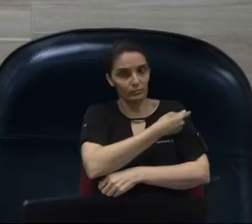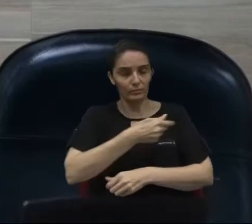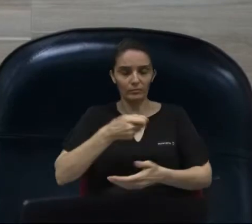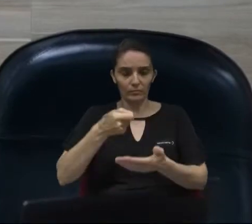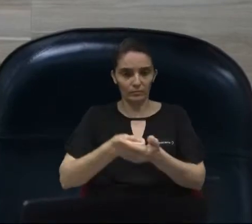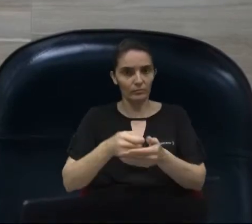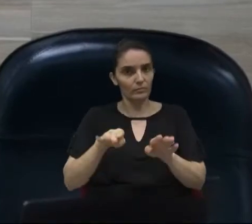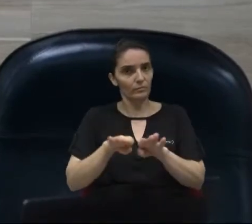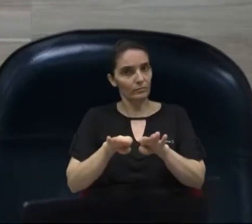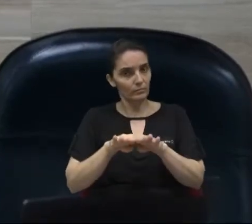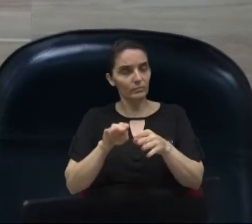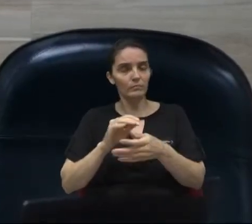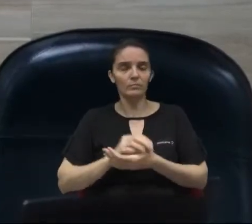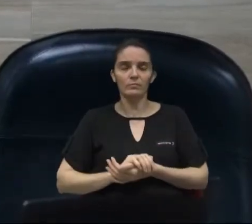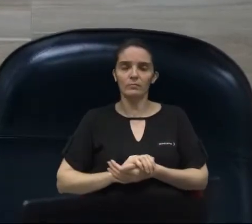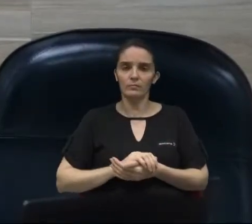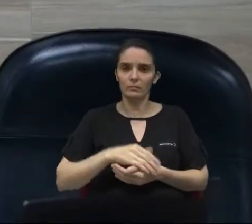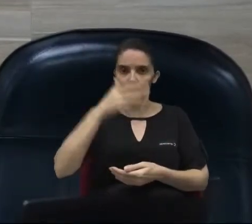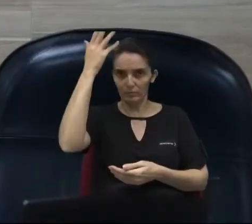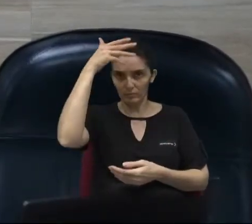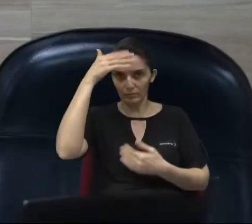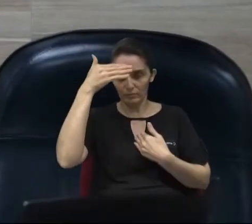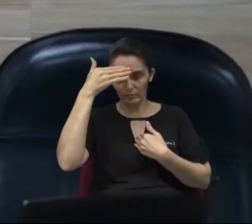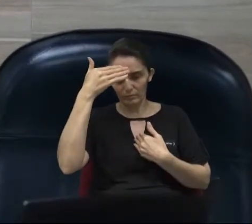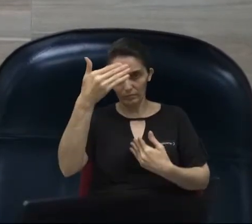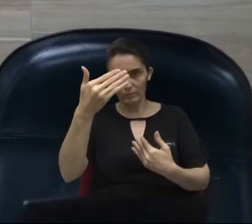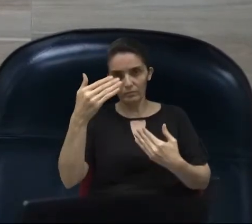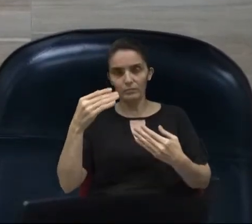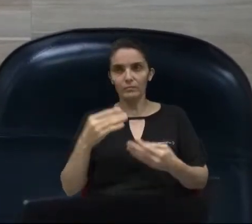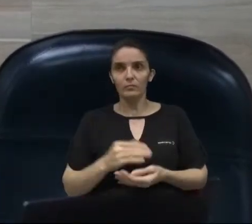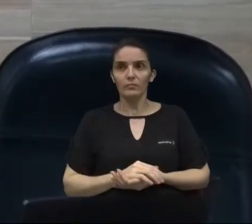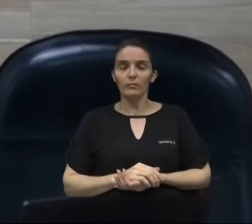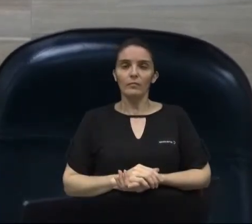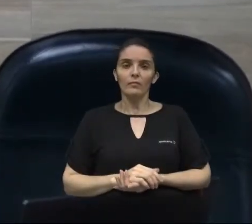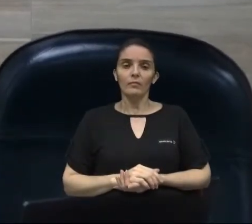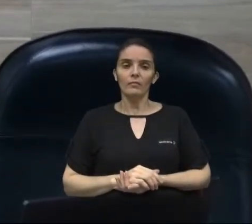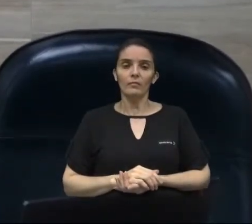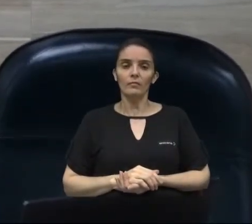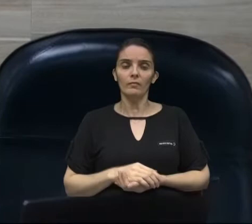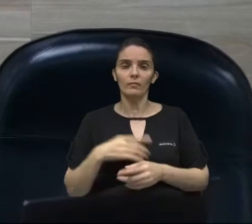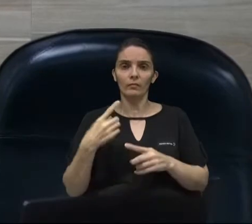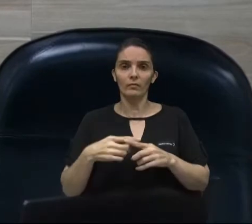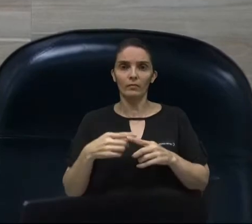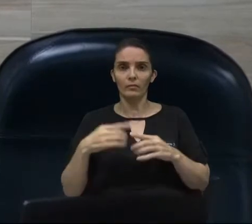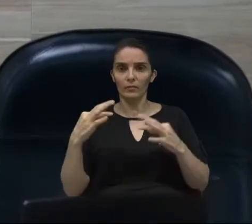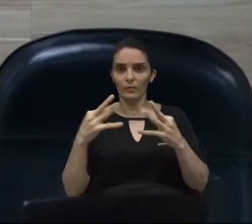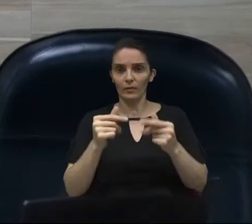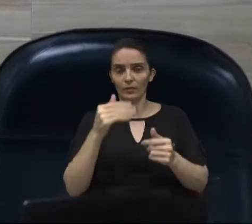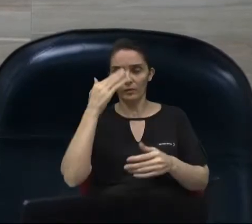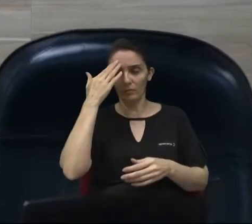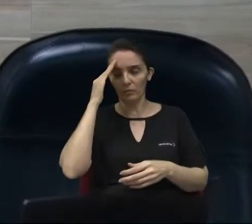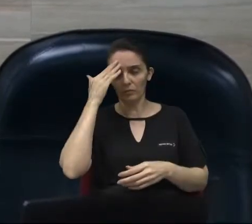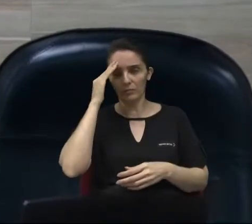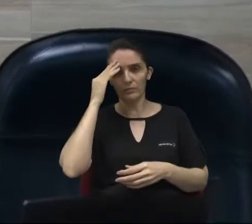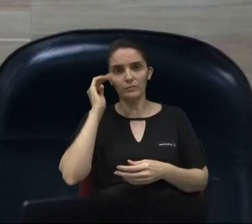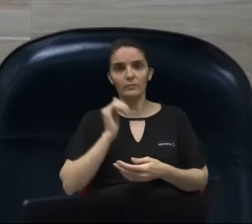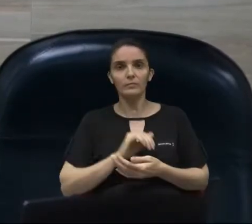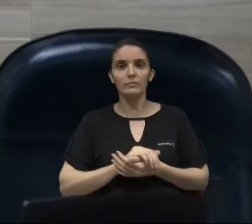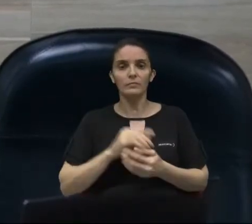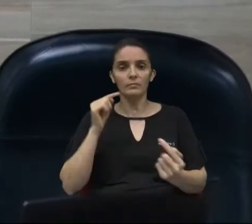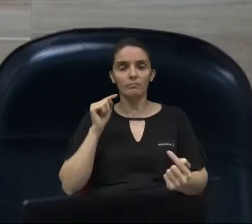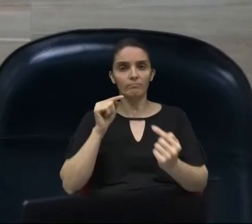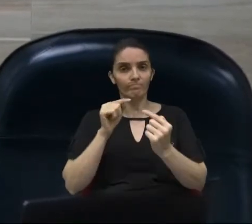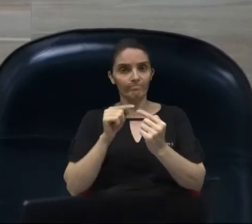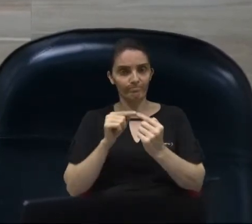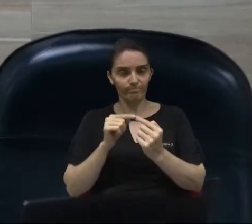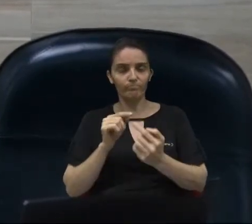Mas aqui quero agradecer muito aos senhores por entender o propósito e me